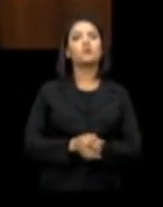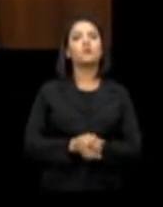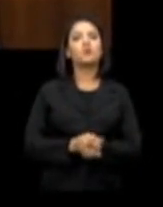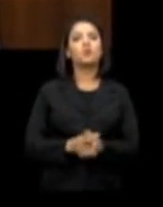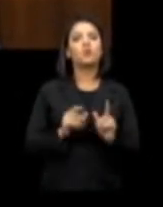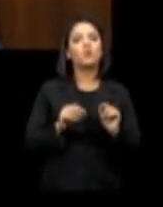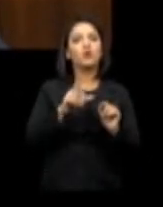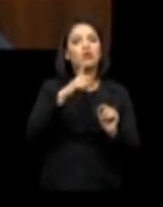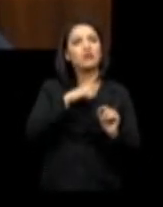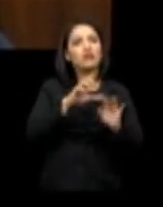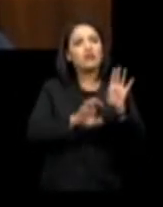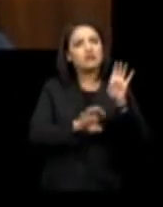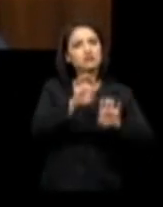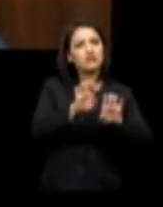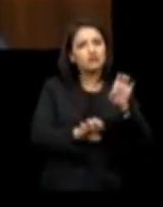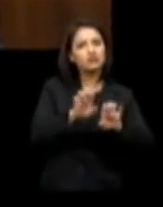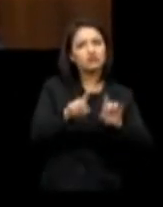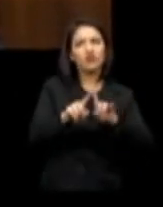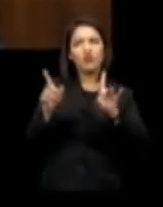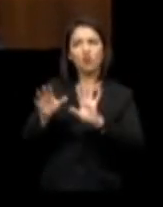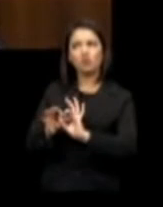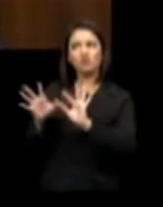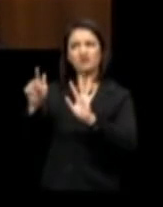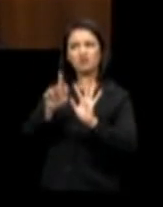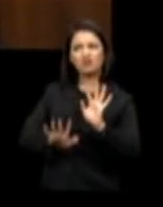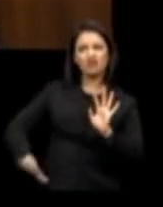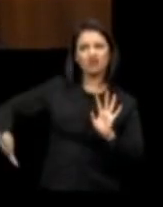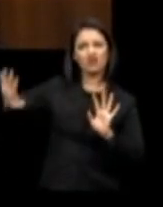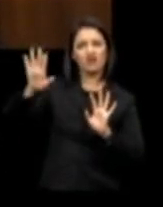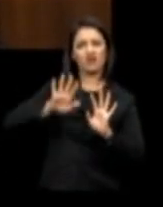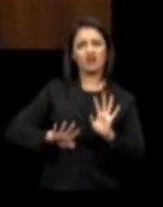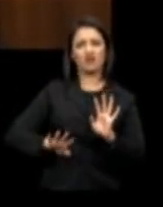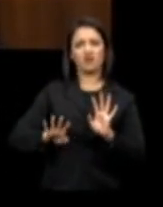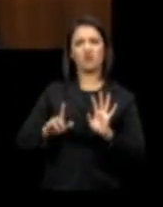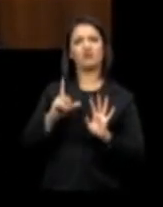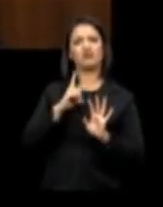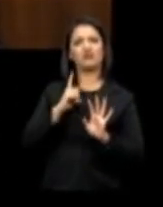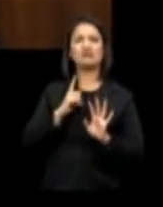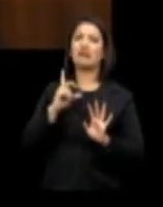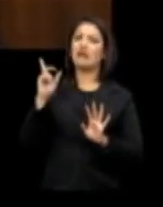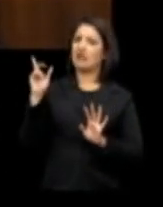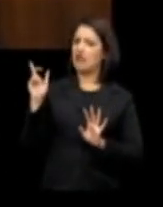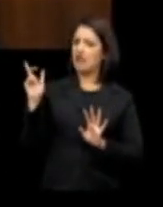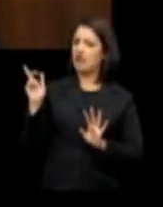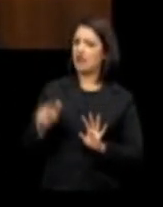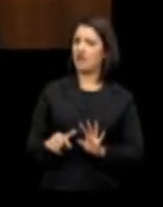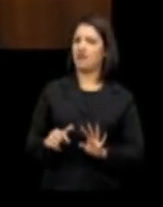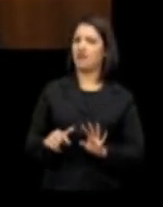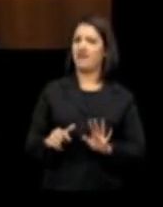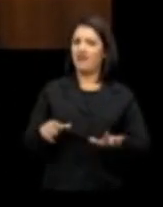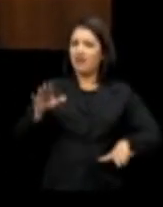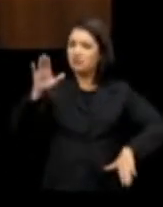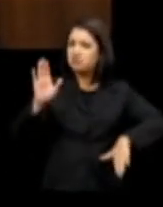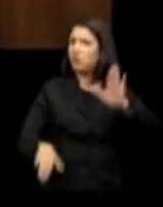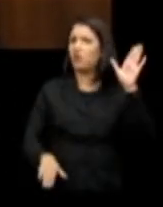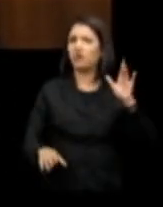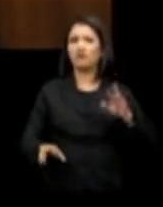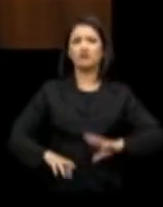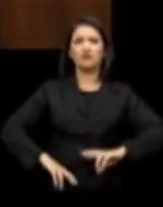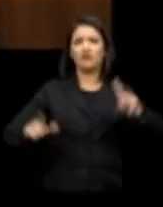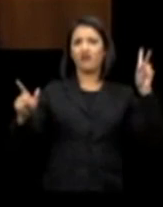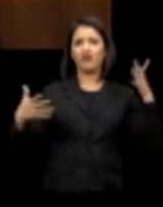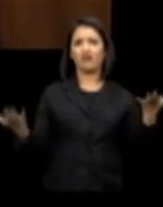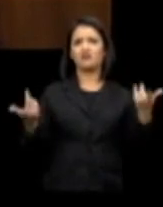da estatística e a autorização geral de tratamento seria, por si só, suficiente para afastar a